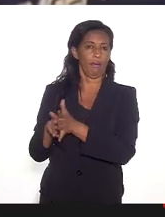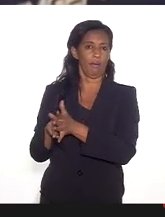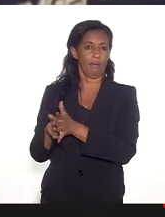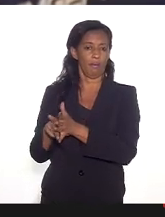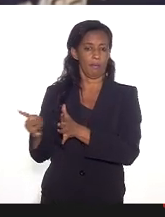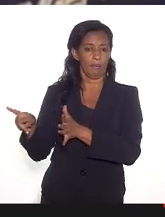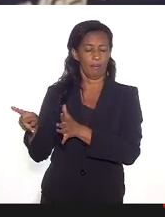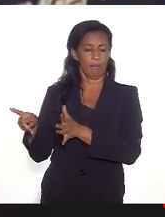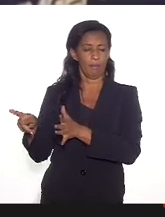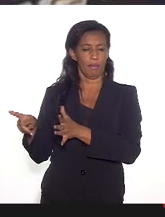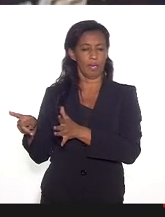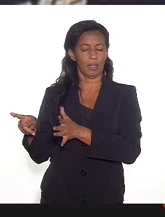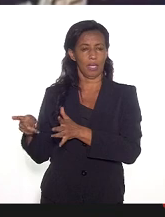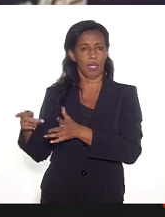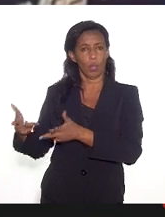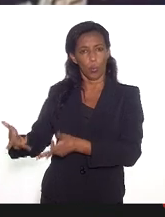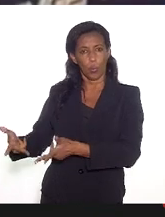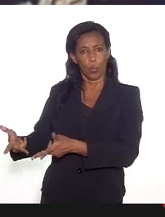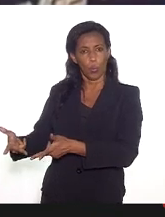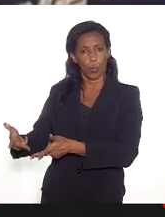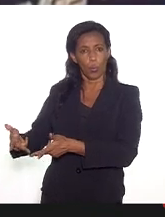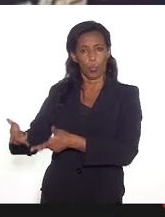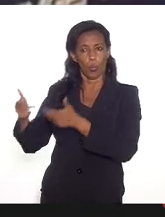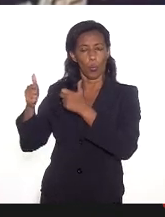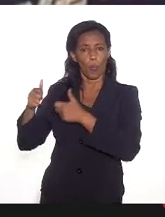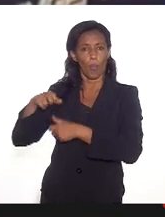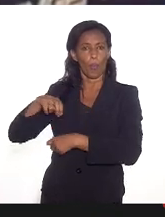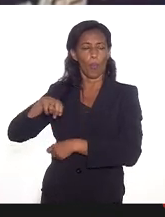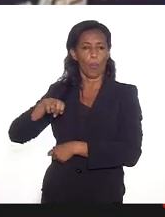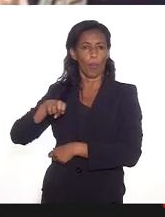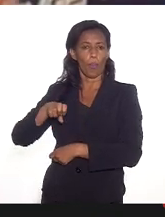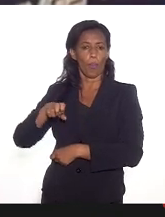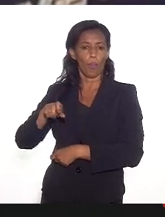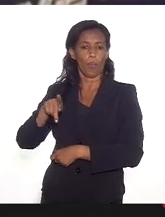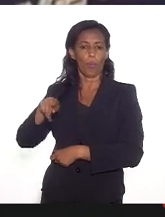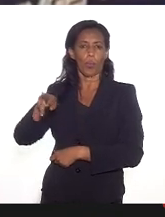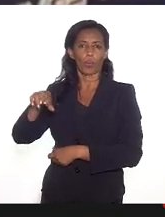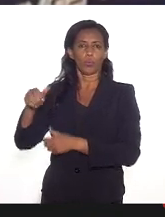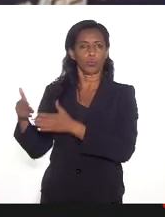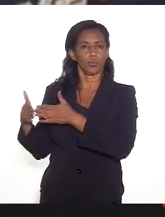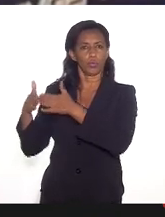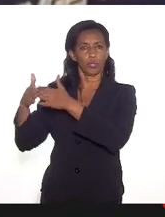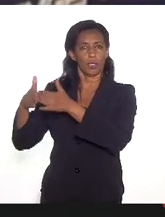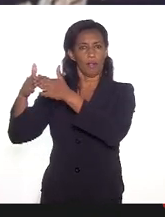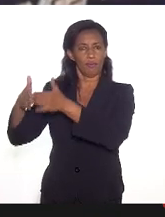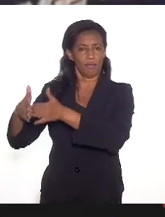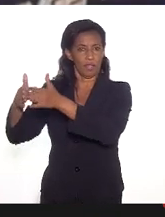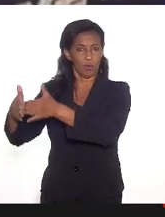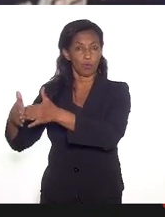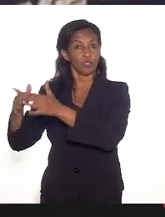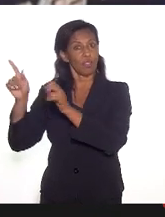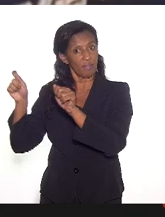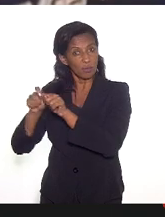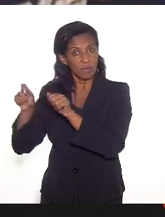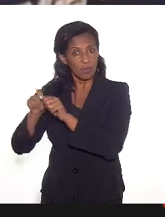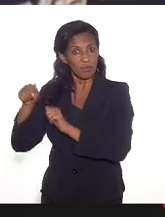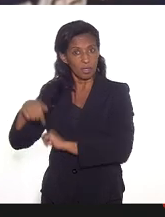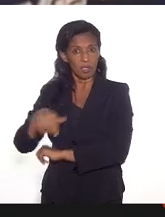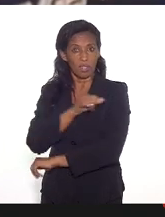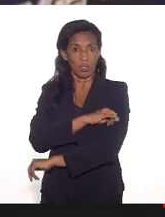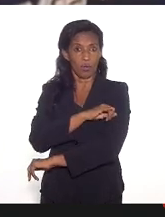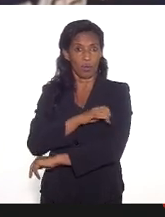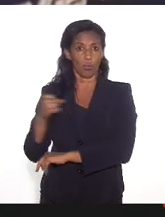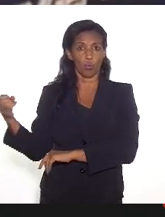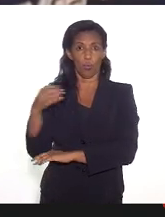a matriz de insumo produto, né, por exemplo, dos navios patrulha que serão construídos aqui no Rio de Janeiro, um